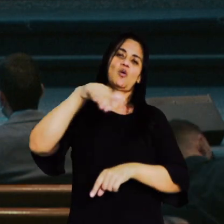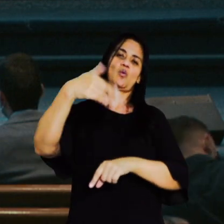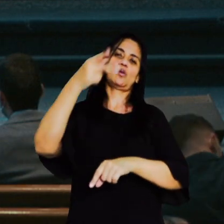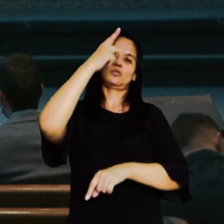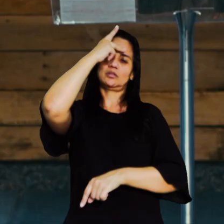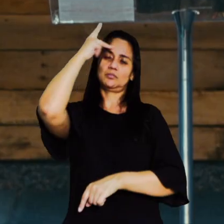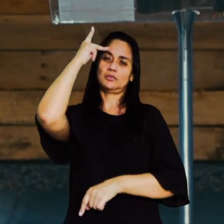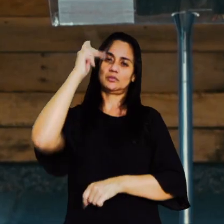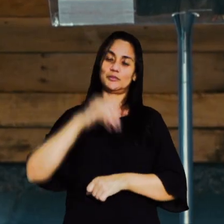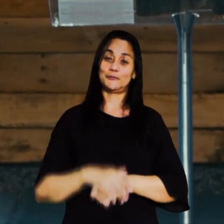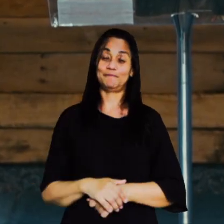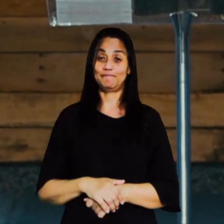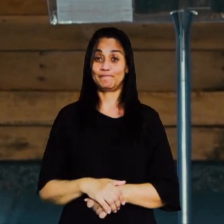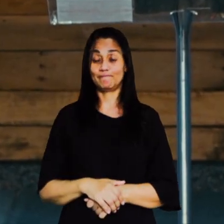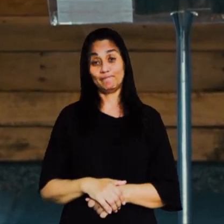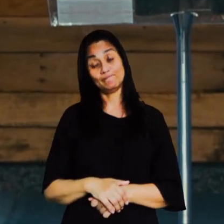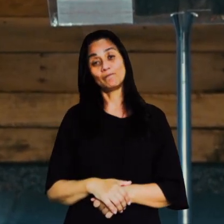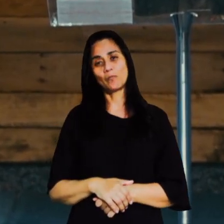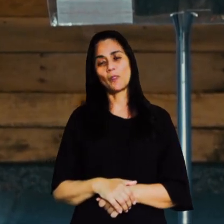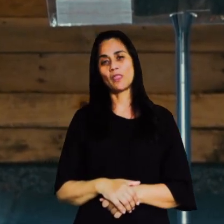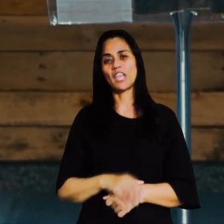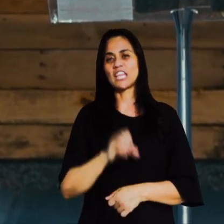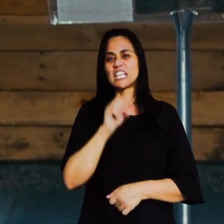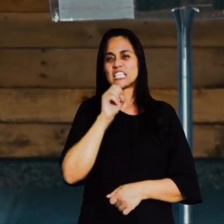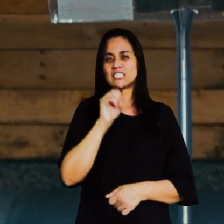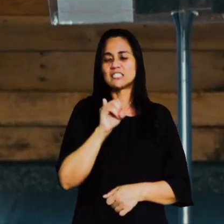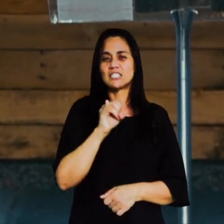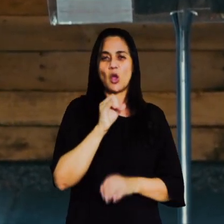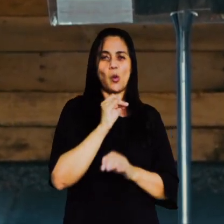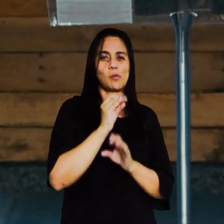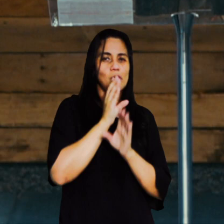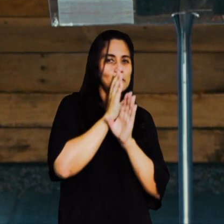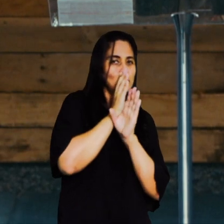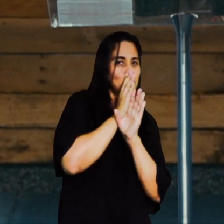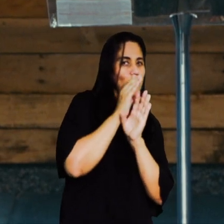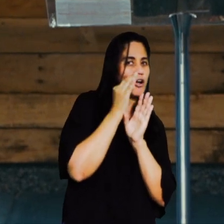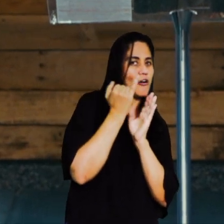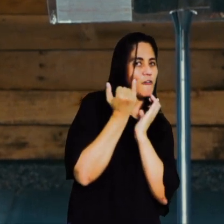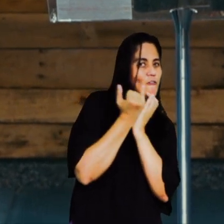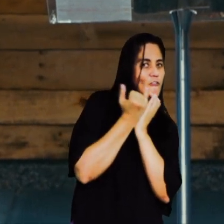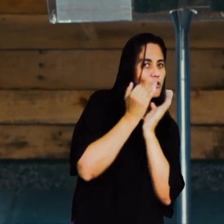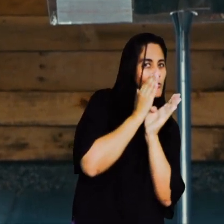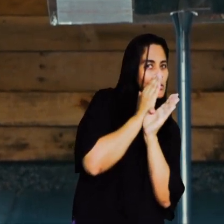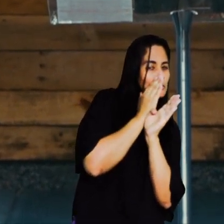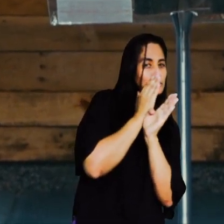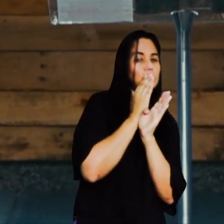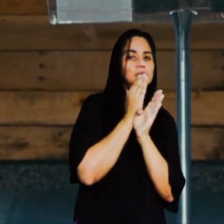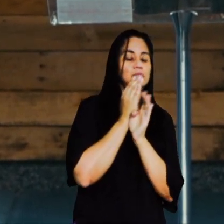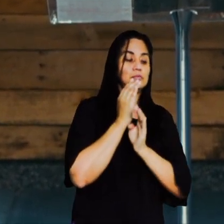Para a vida do próximo. Se eu fofocar na tua orelha, você não está querendo você ir para o inferno, você está querendo que o próximo vá.